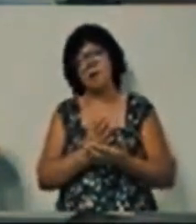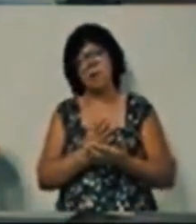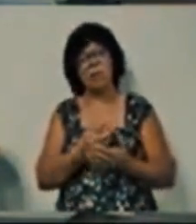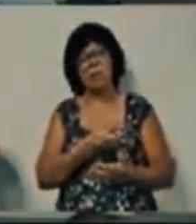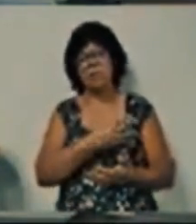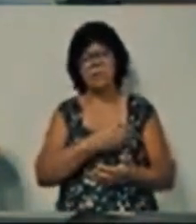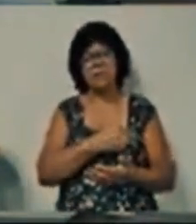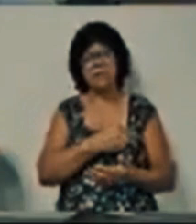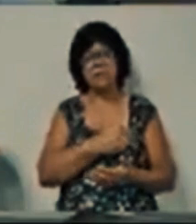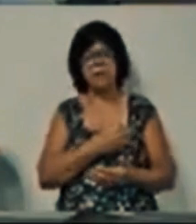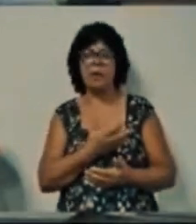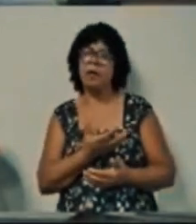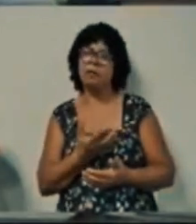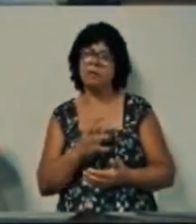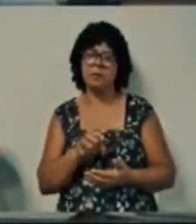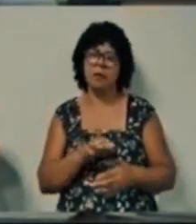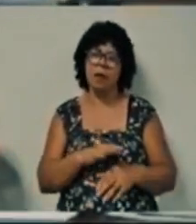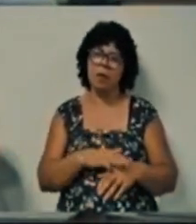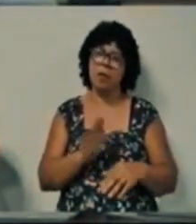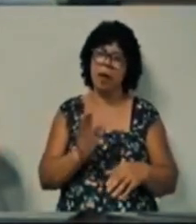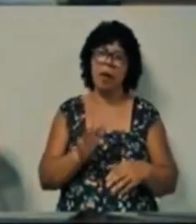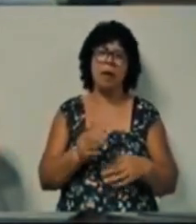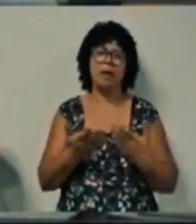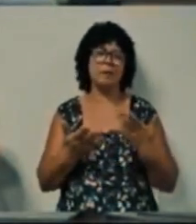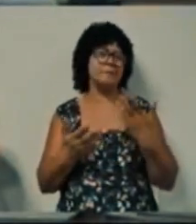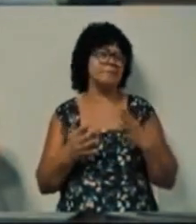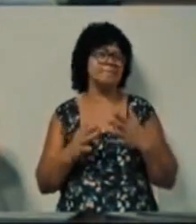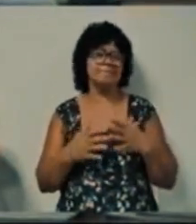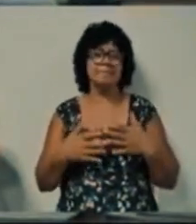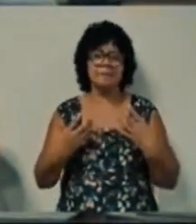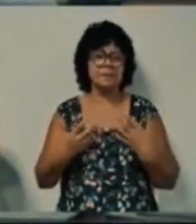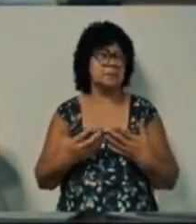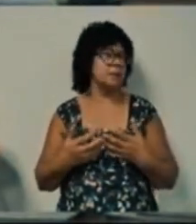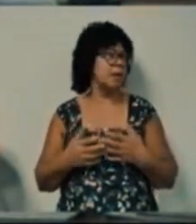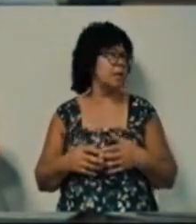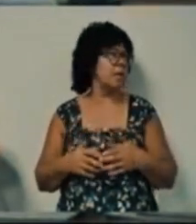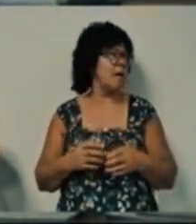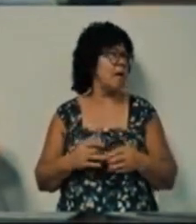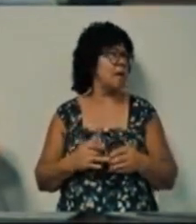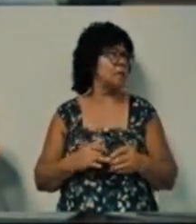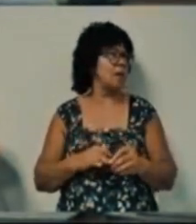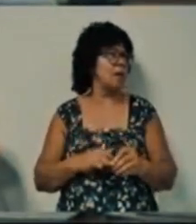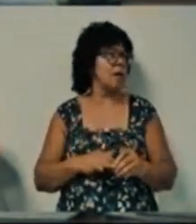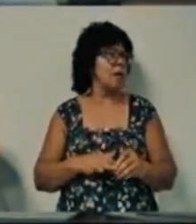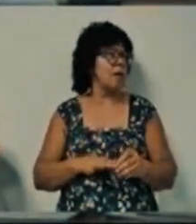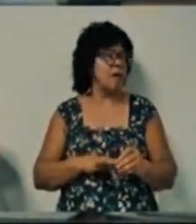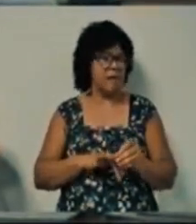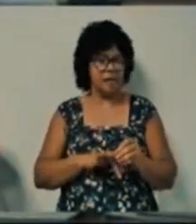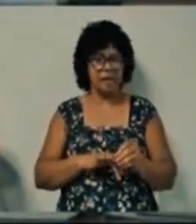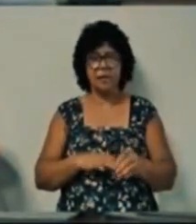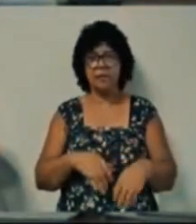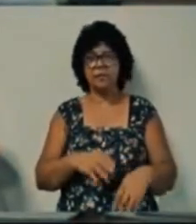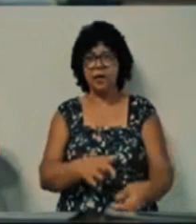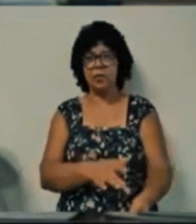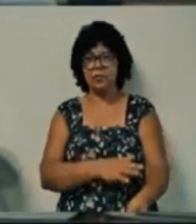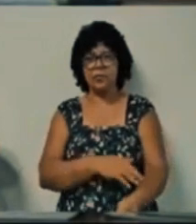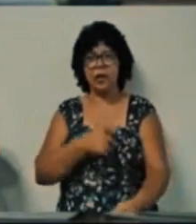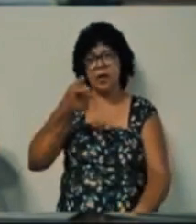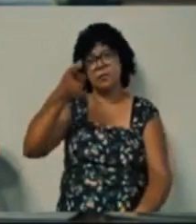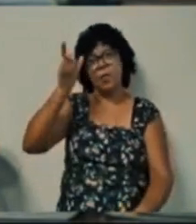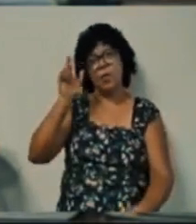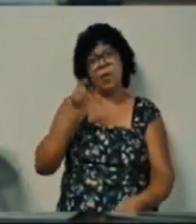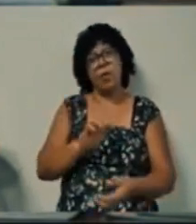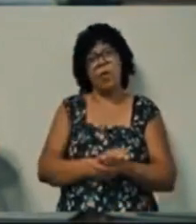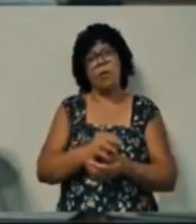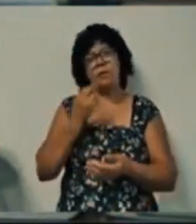abençoar grandemente a vida de vocês. Ali está a serva do Senhor, que ontem também falou aqui. Eu me emocionei, fiquei muito alegre